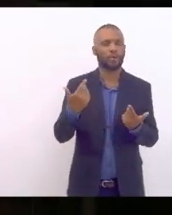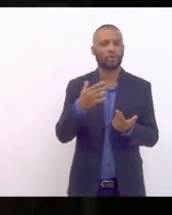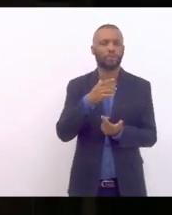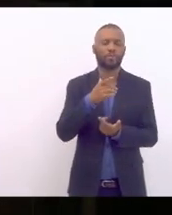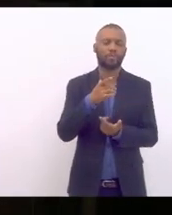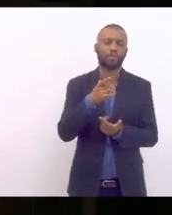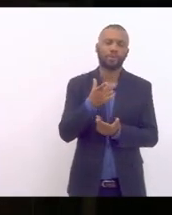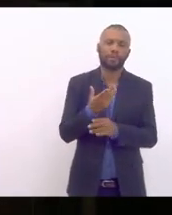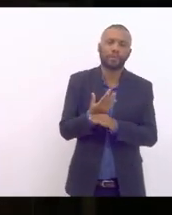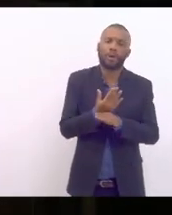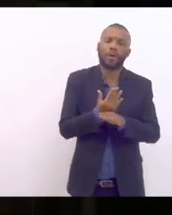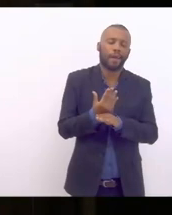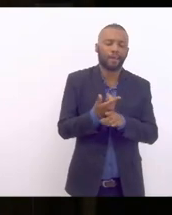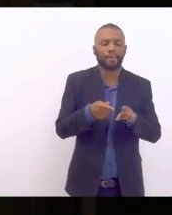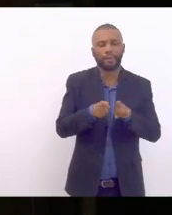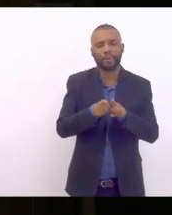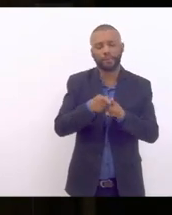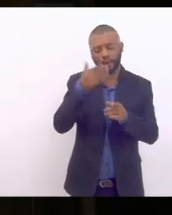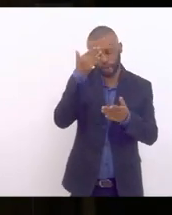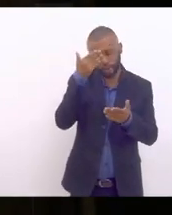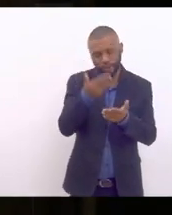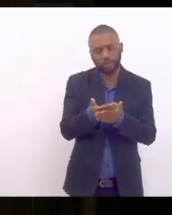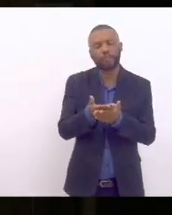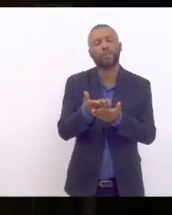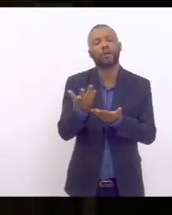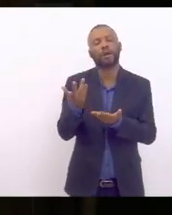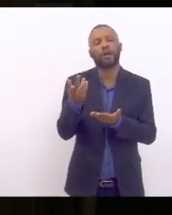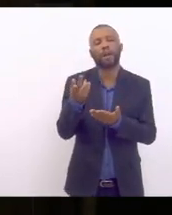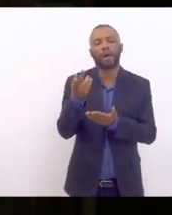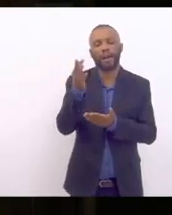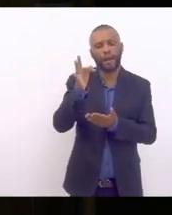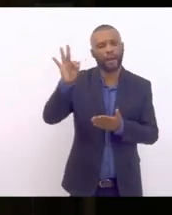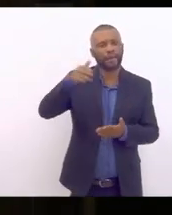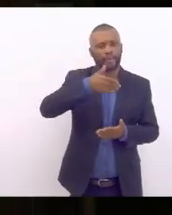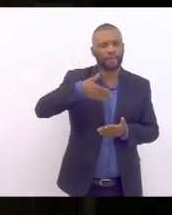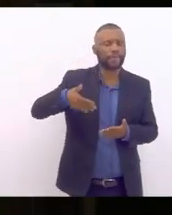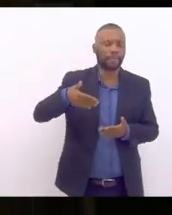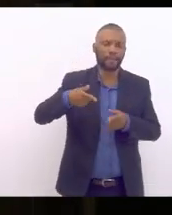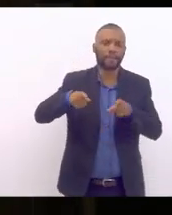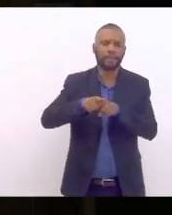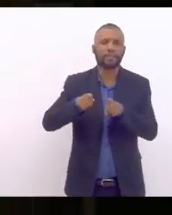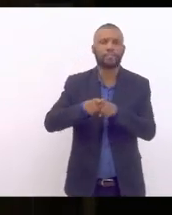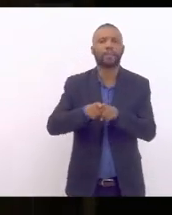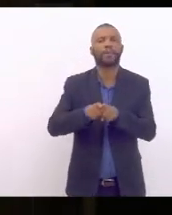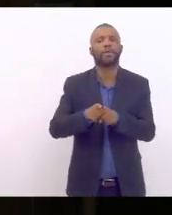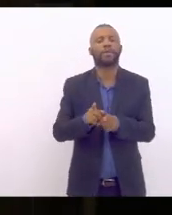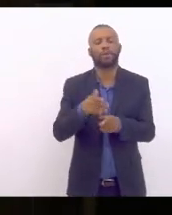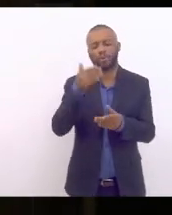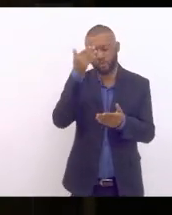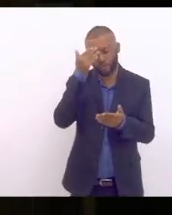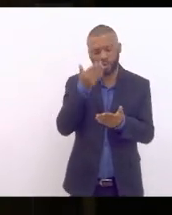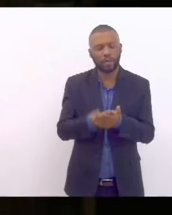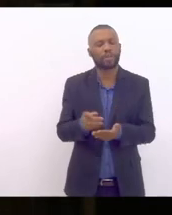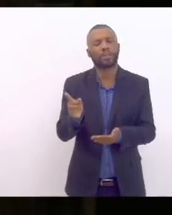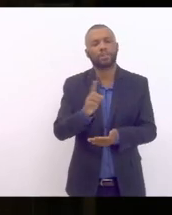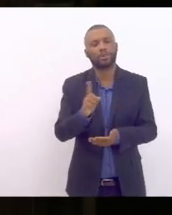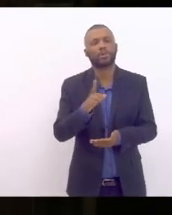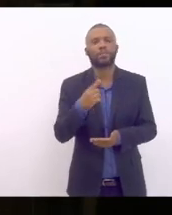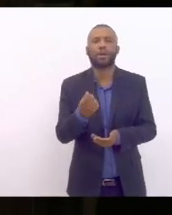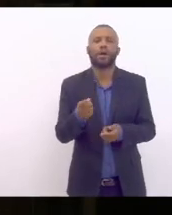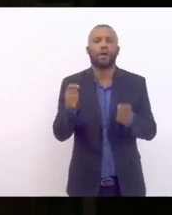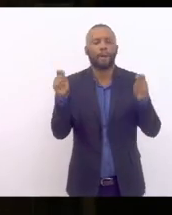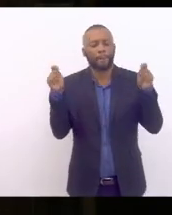federais também foram beneficiadas pela ação da alerj portanto eu não acredito que a gente possa